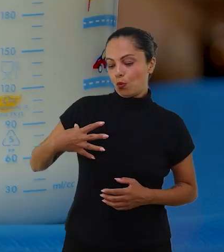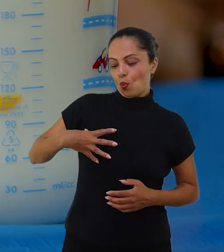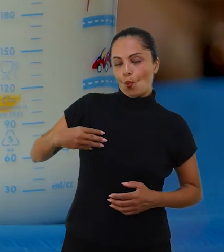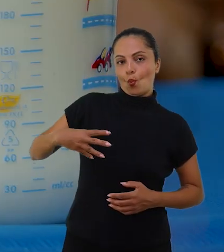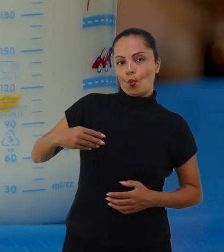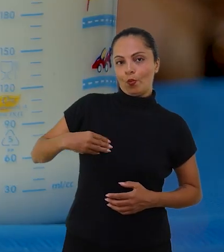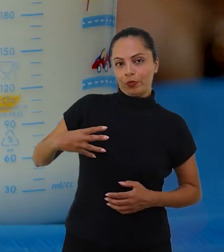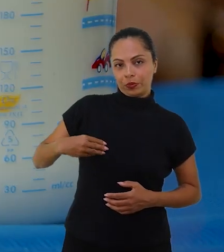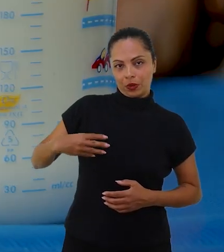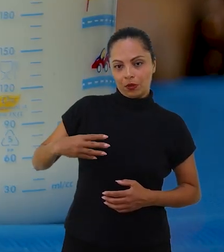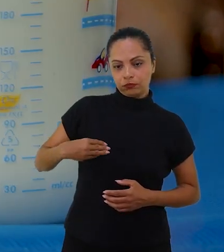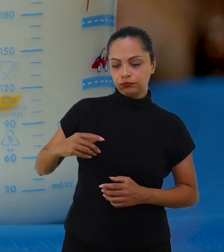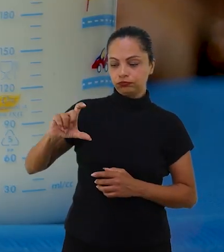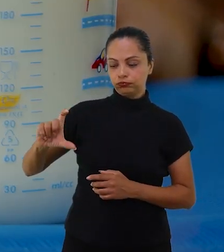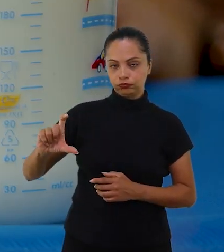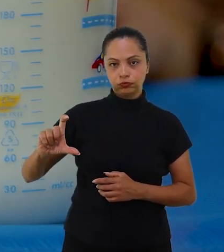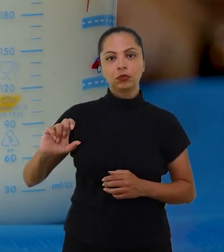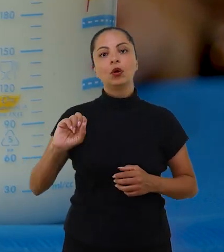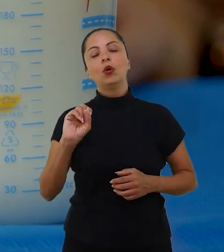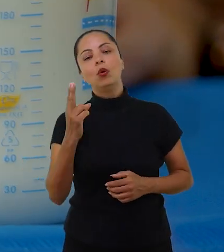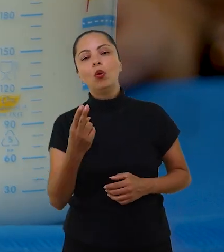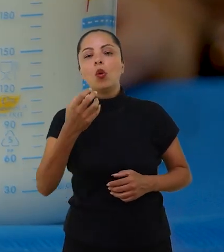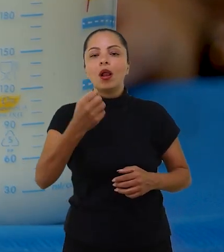leite materno ordenhado ou fórmula infantil.